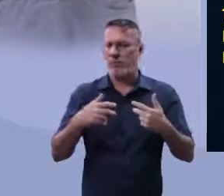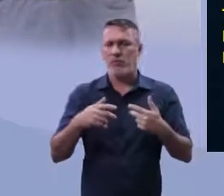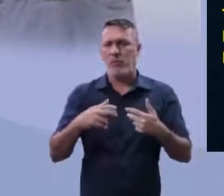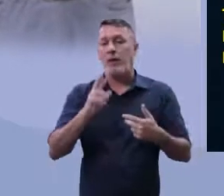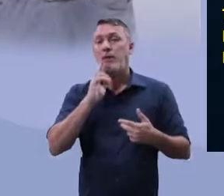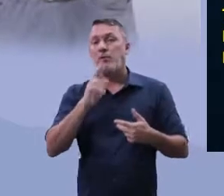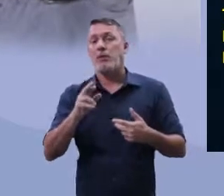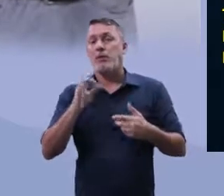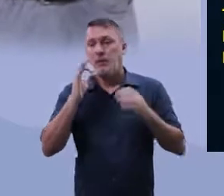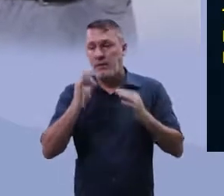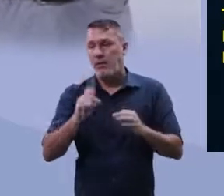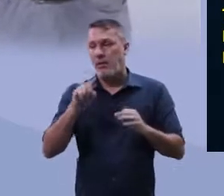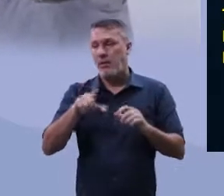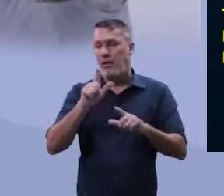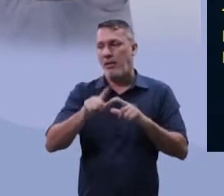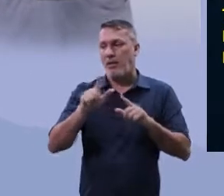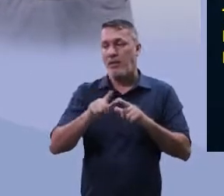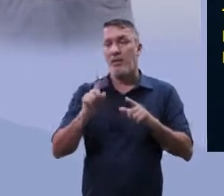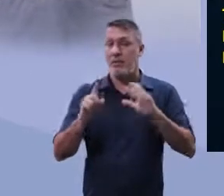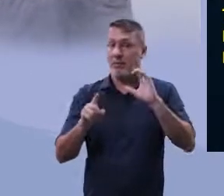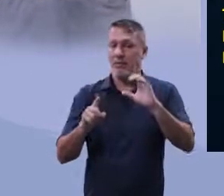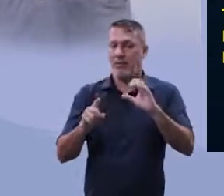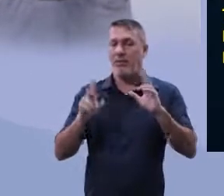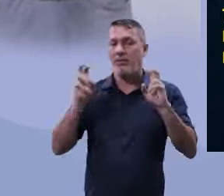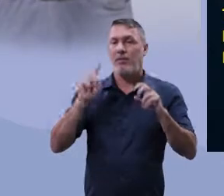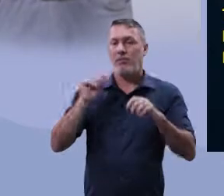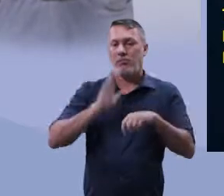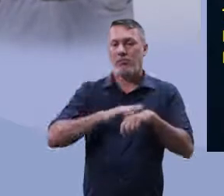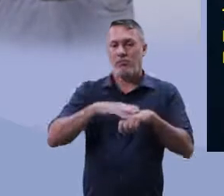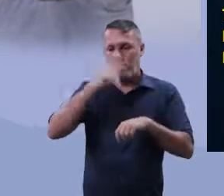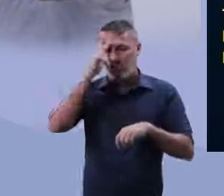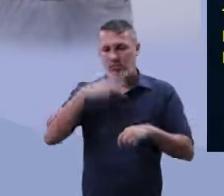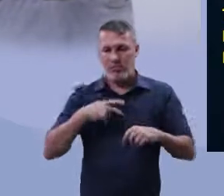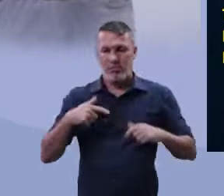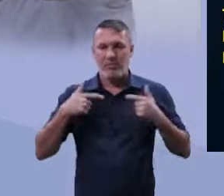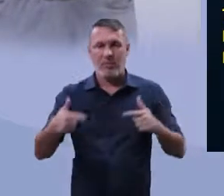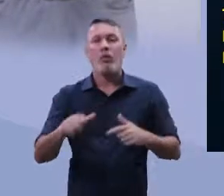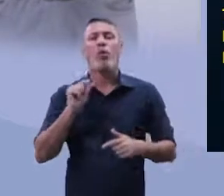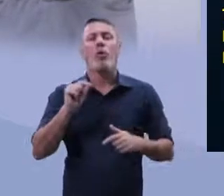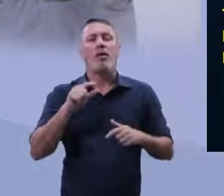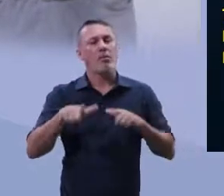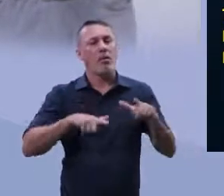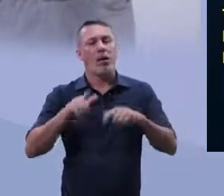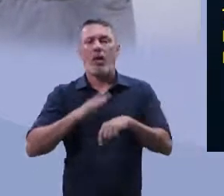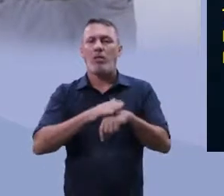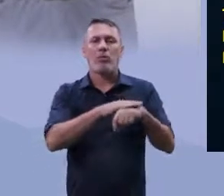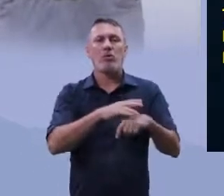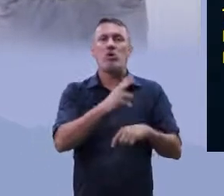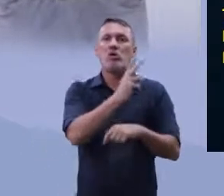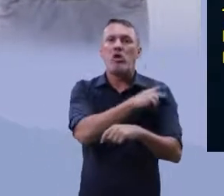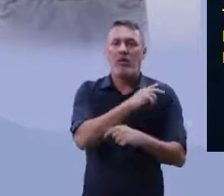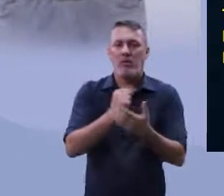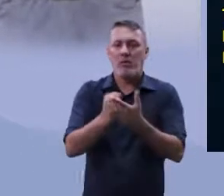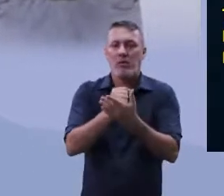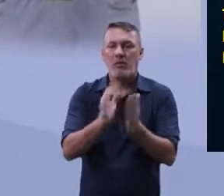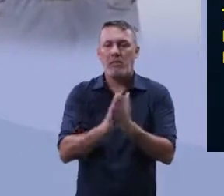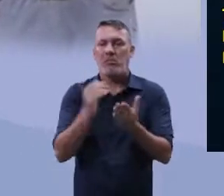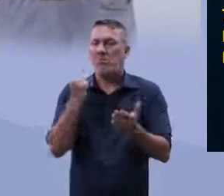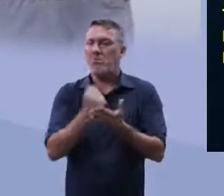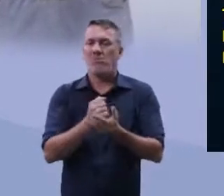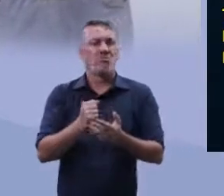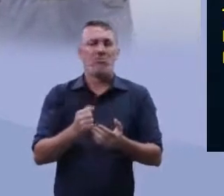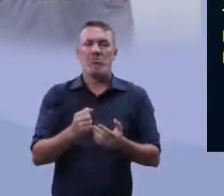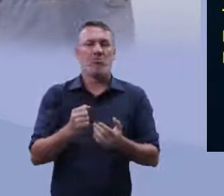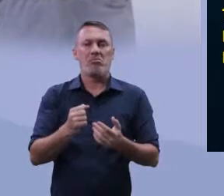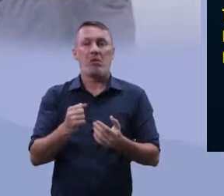Então, o gabarito, né, ele foca aquela ideiazinha de uma uberização do trabalho, ou seja, aquele trabalho autônomo onde a